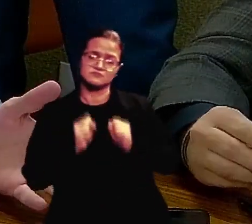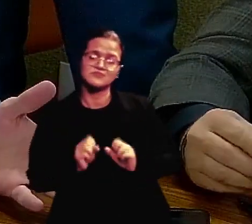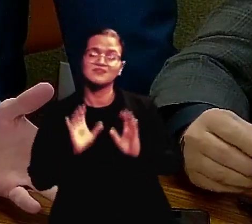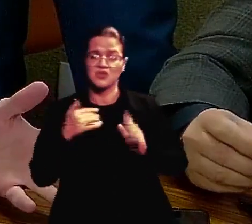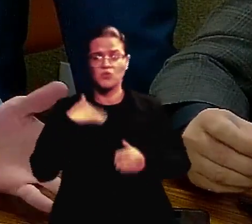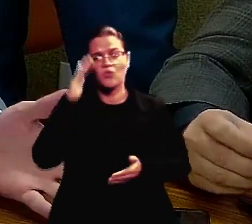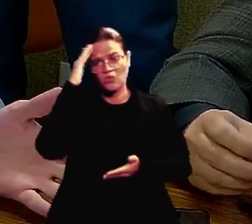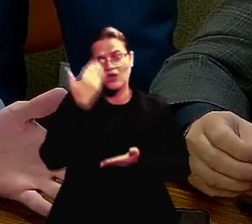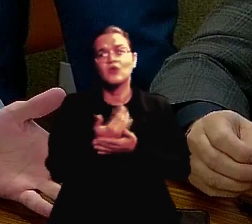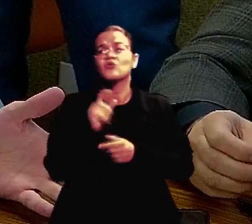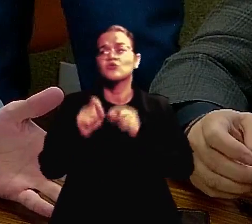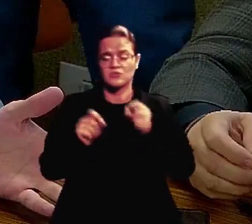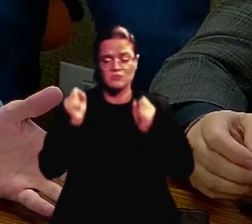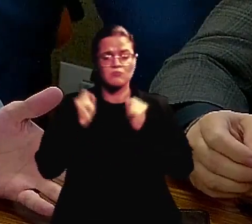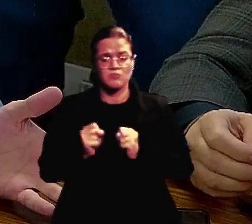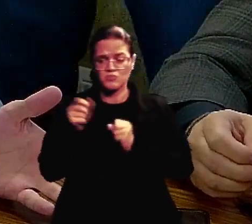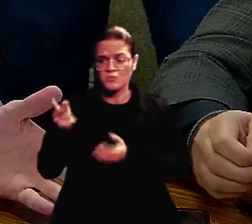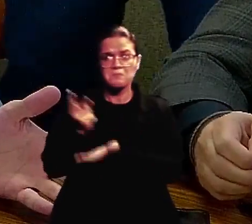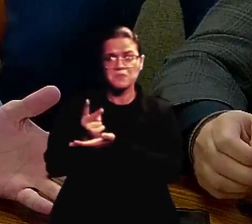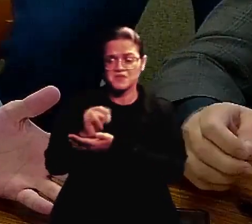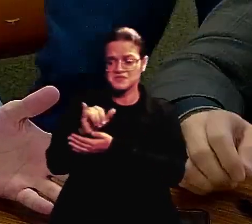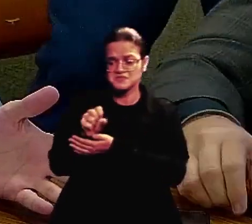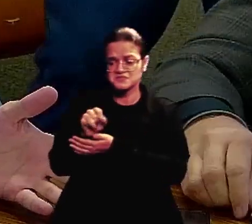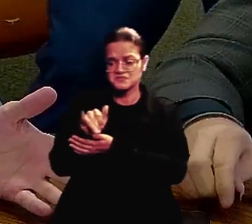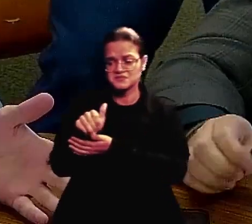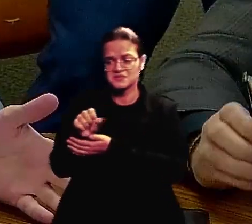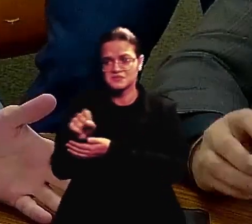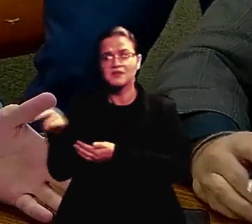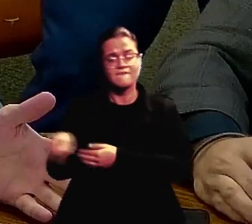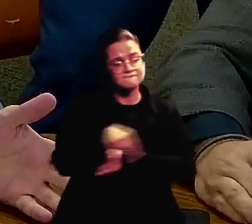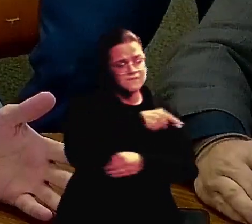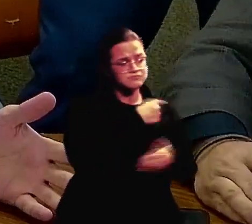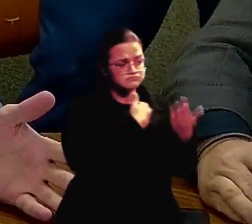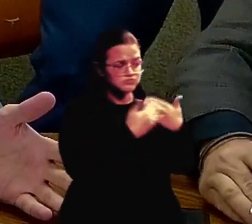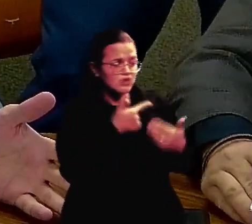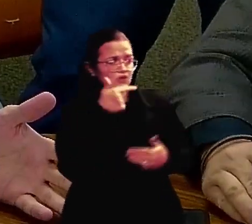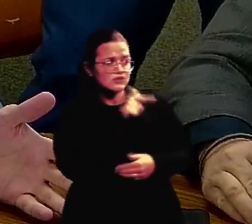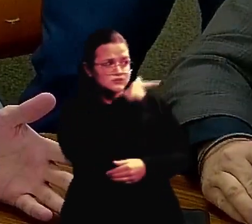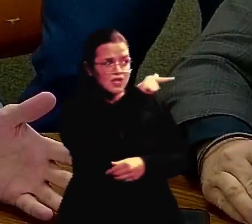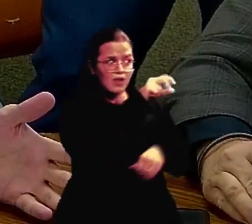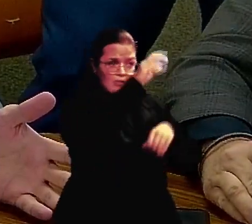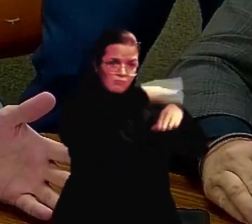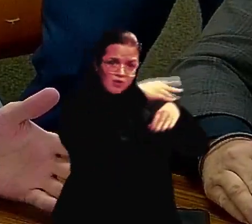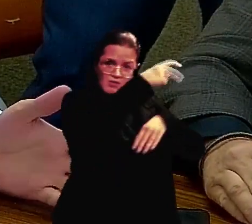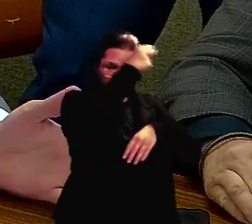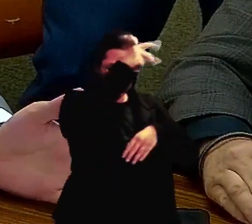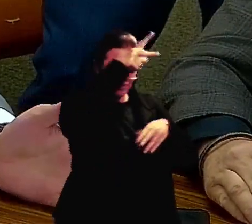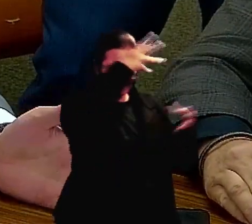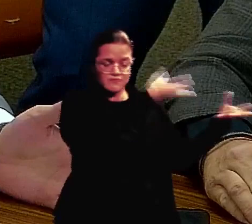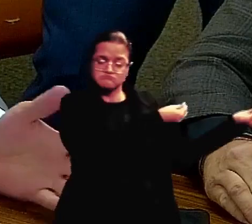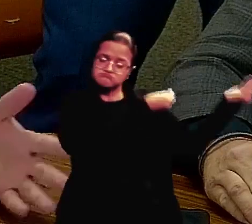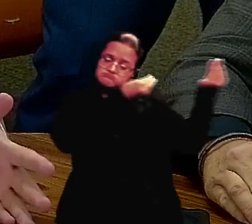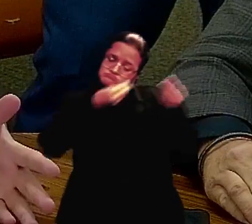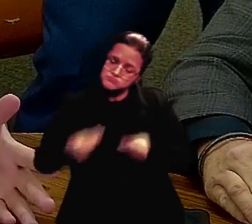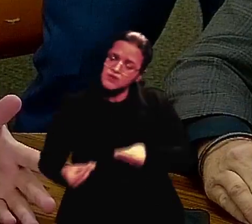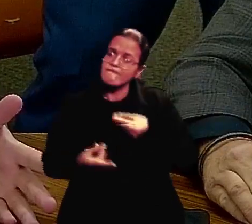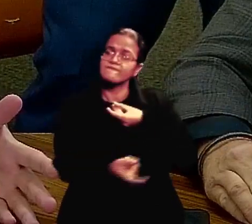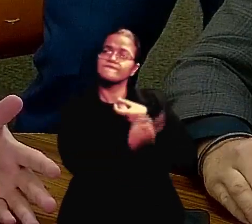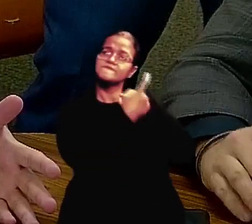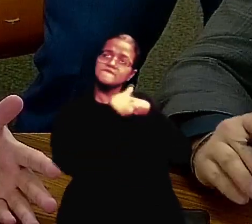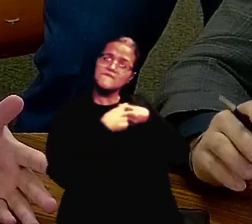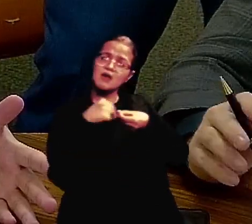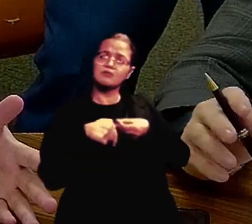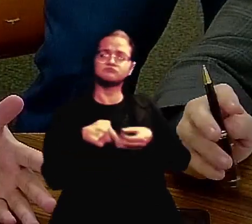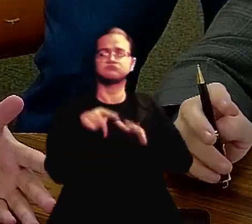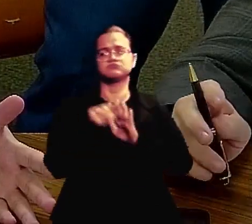pode usar até o vereador Isaías aí para fazer um projeto indicativo para o prefeito, para que ele volte